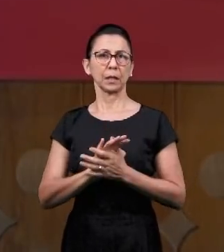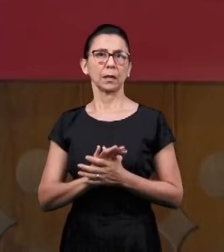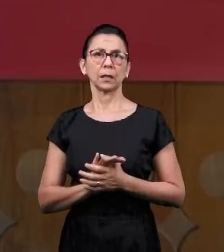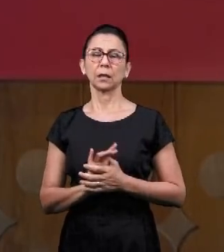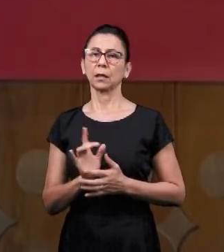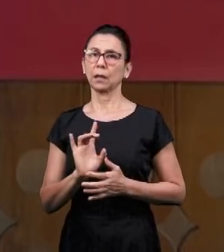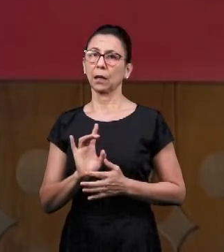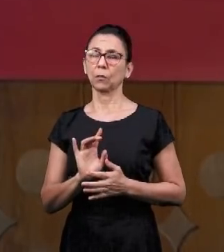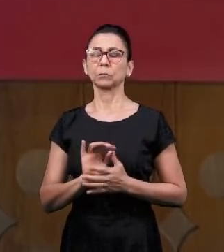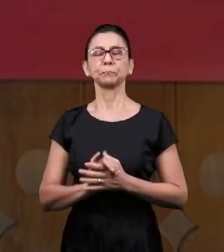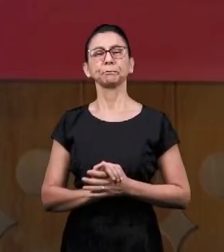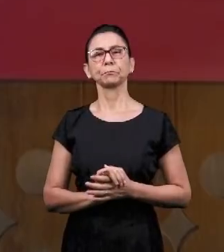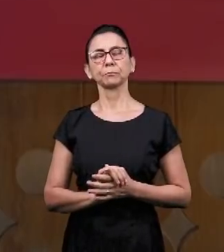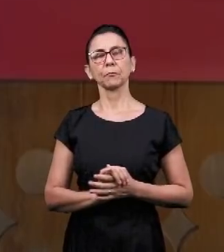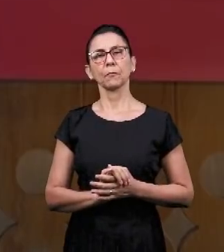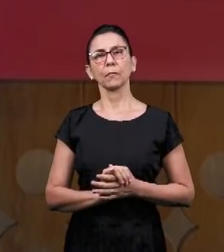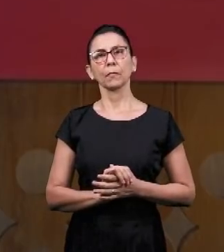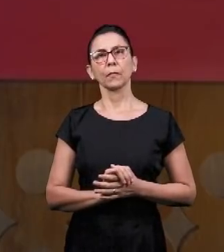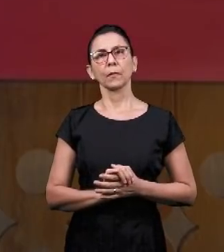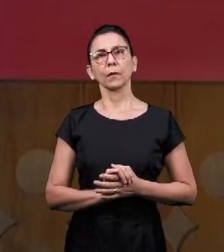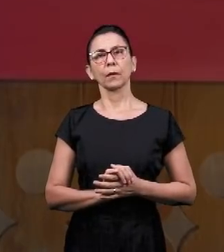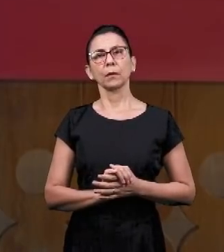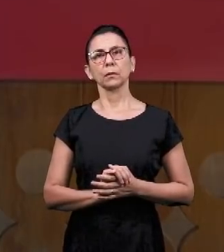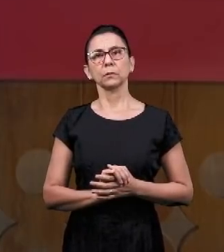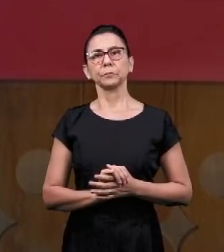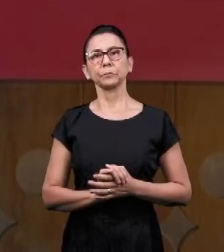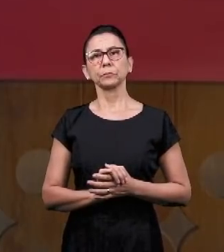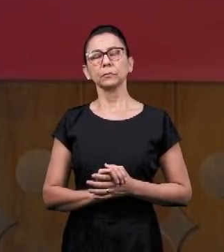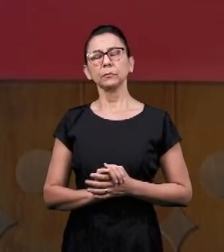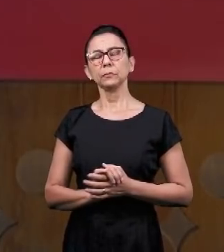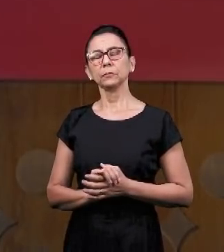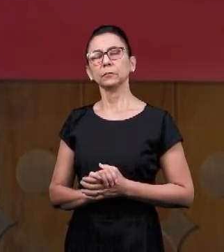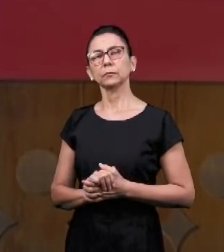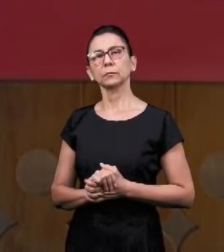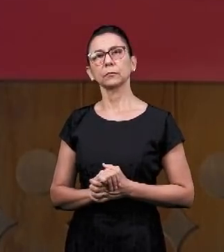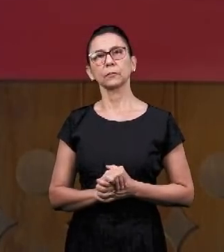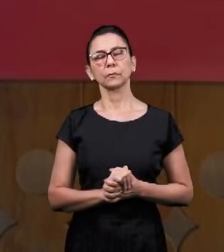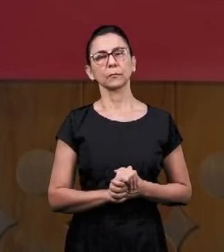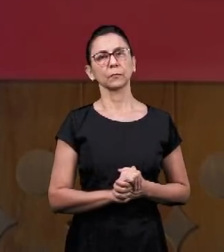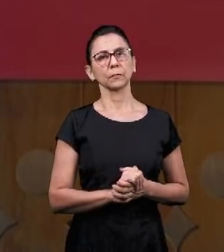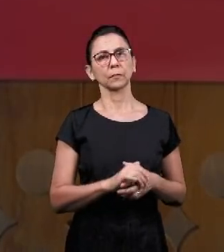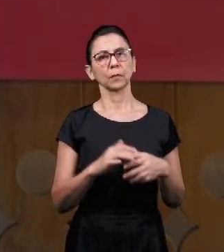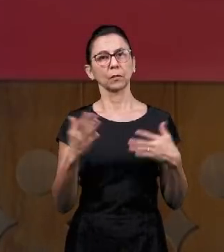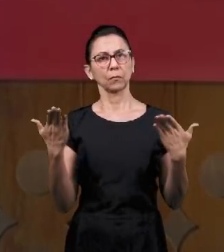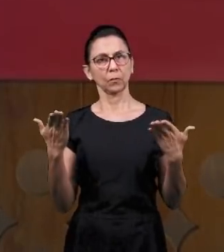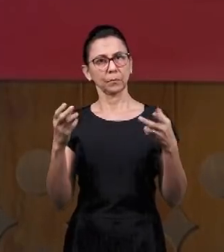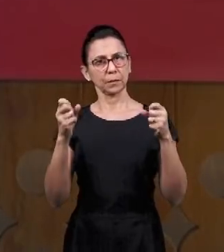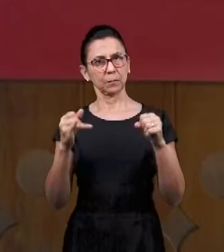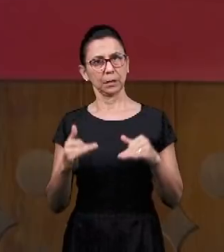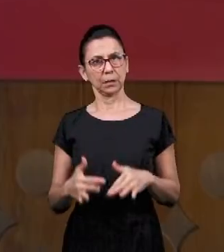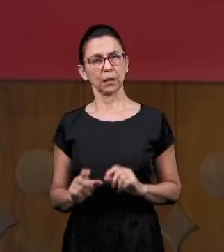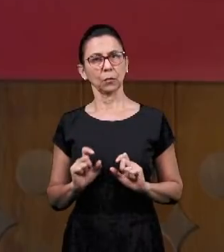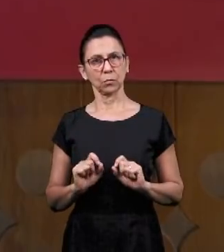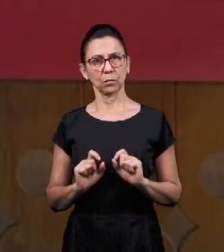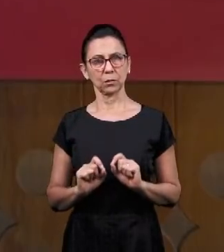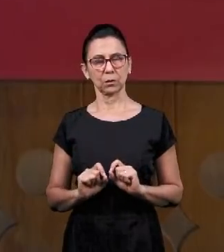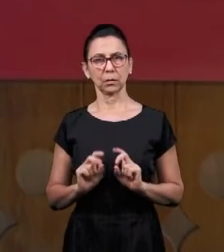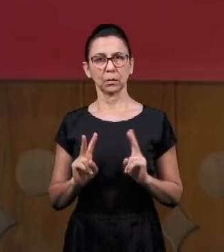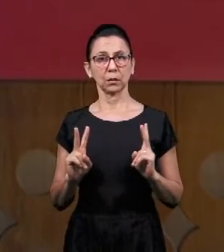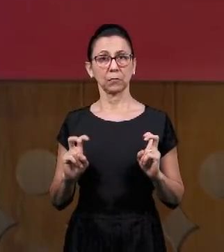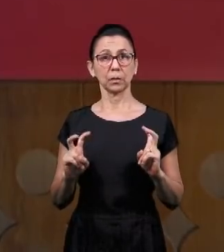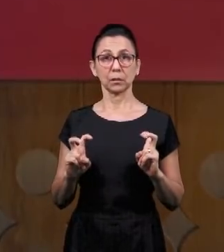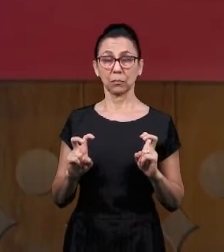Pai. E quando nós olhamos, e é isso que nós vamos falar aqui. O que nós vamos falar? Nós vamos falar que esse assunto é um assunto